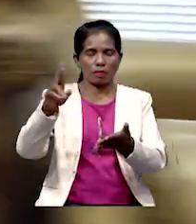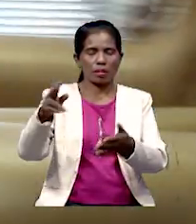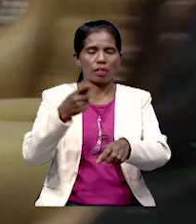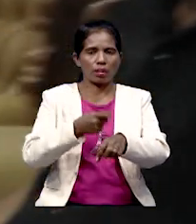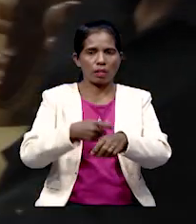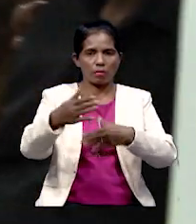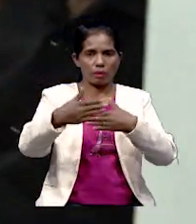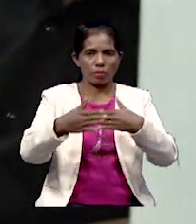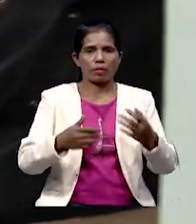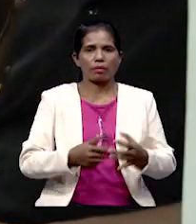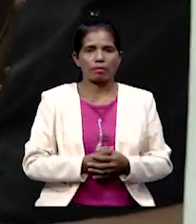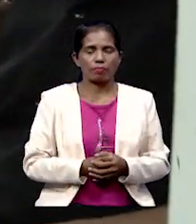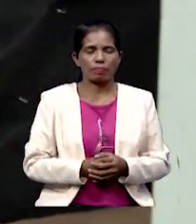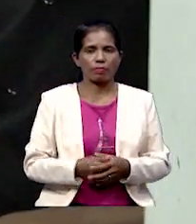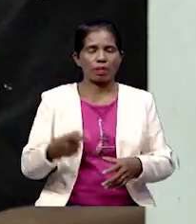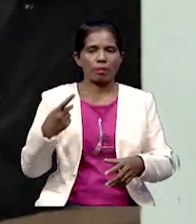badak.